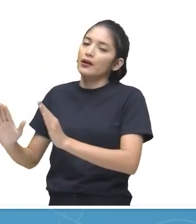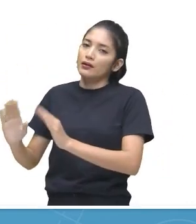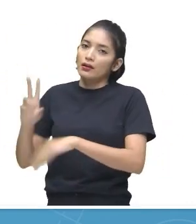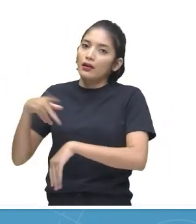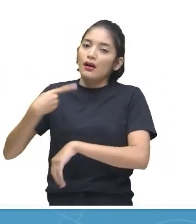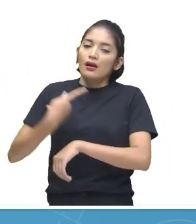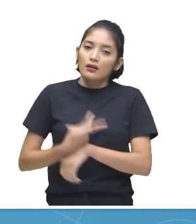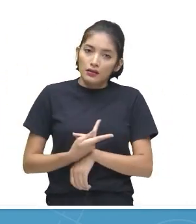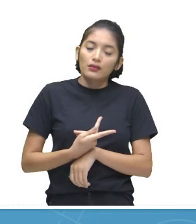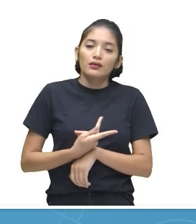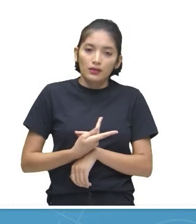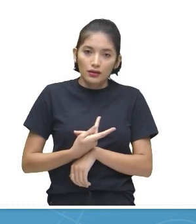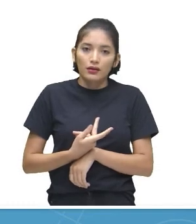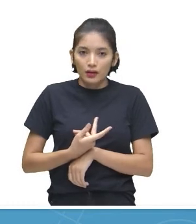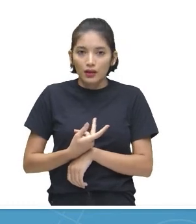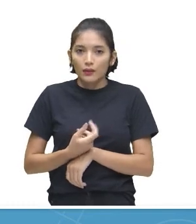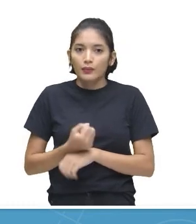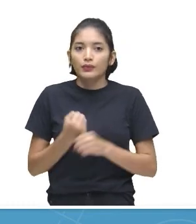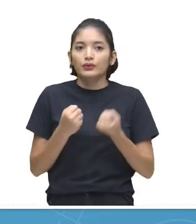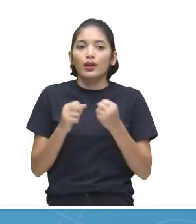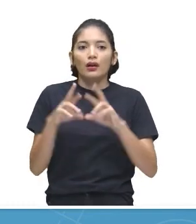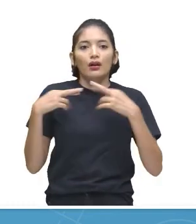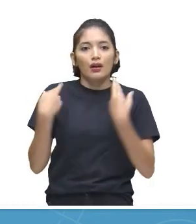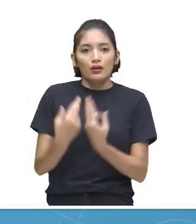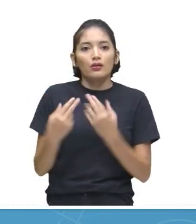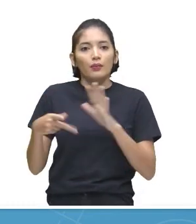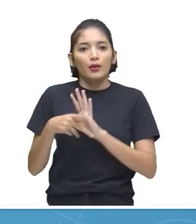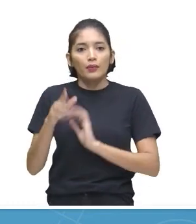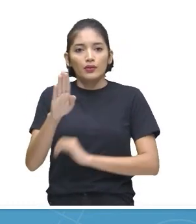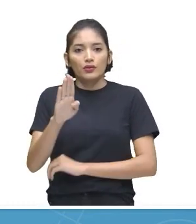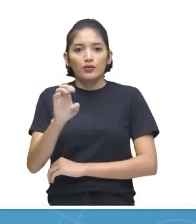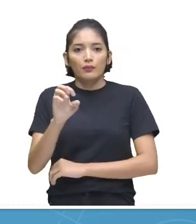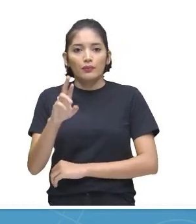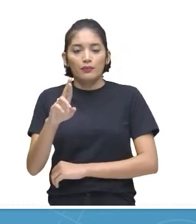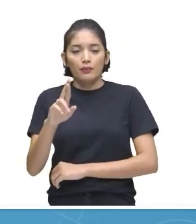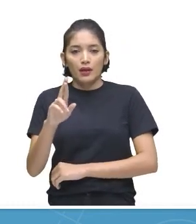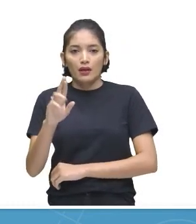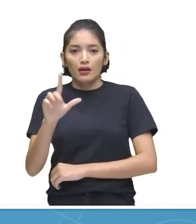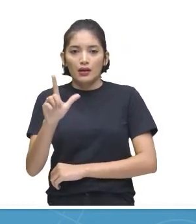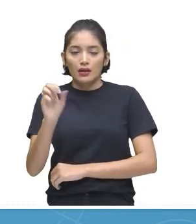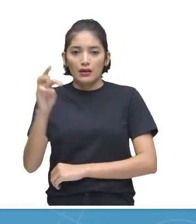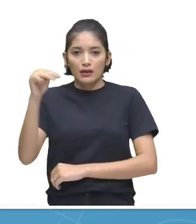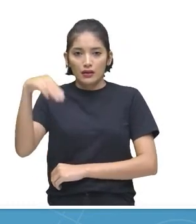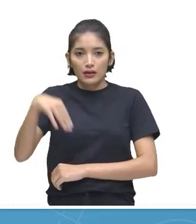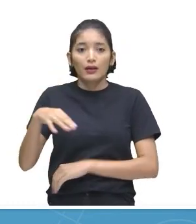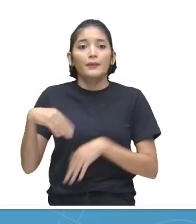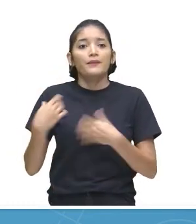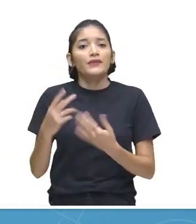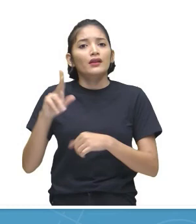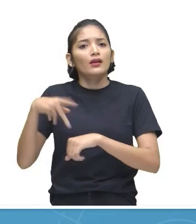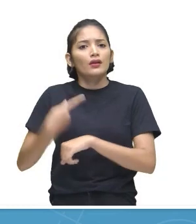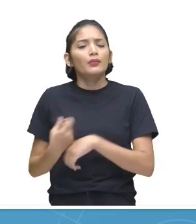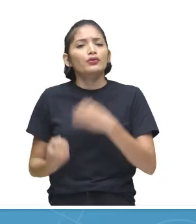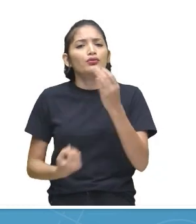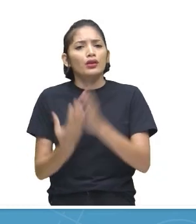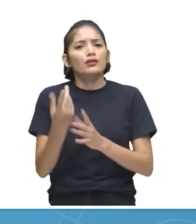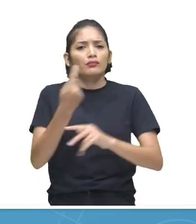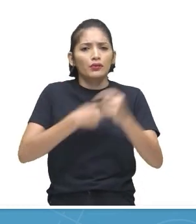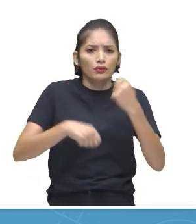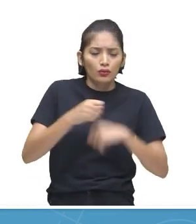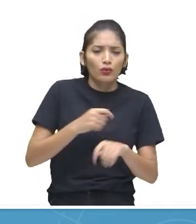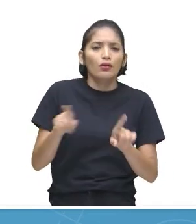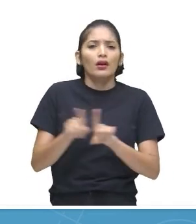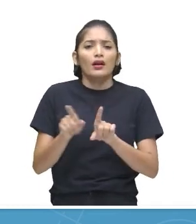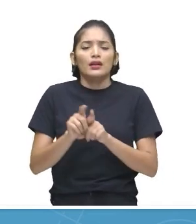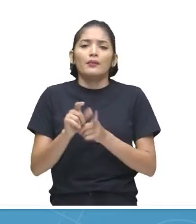logo depois da Conferência de Berlim. Então, as potências europeias que possuíam as fábricas na Inglaterra e França, aí a Itália e